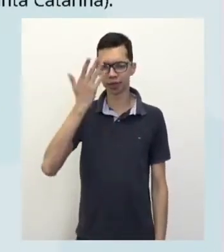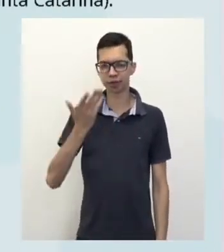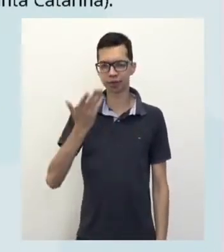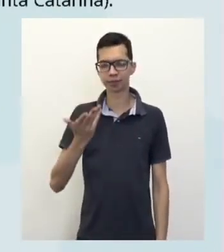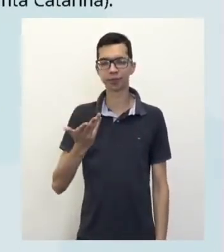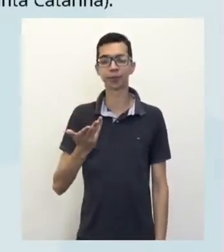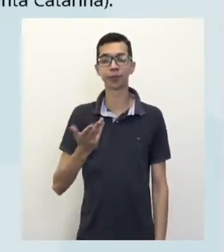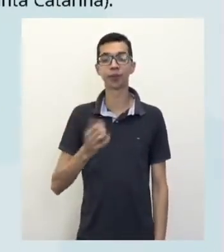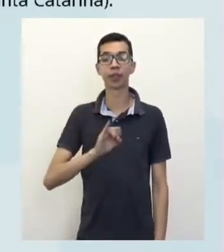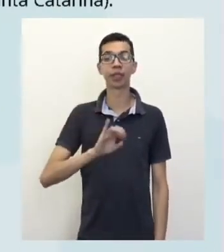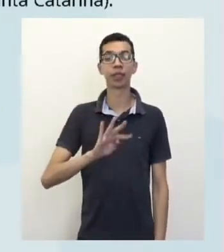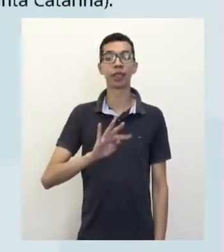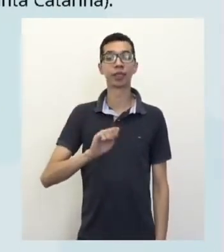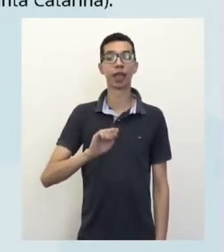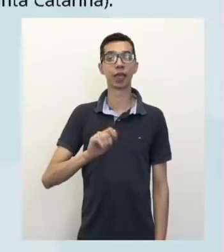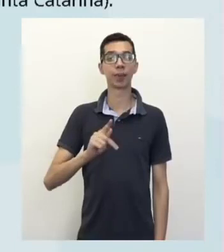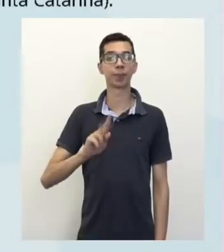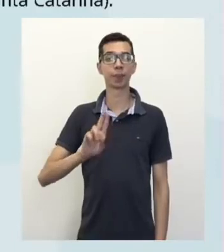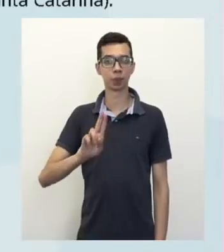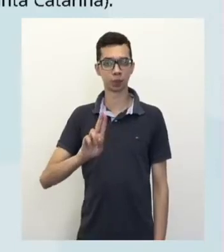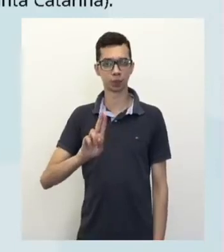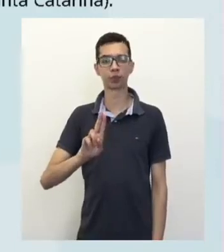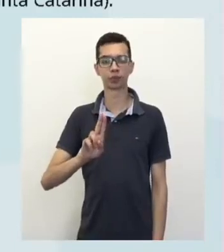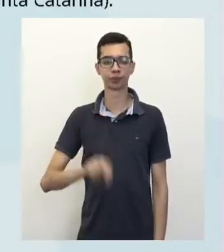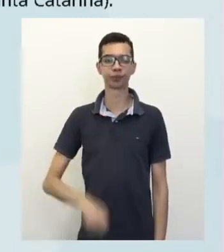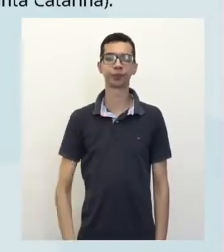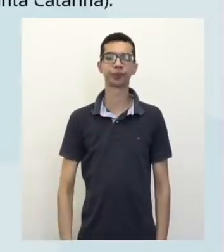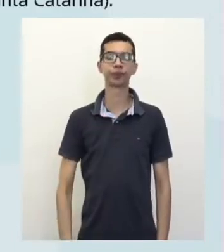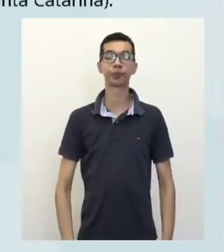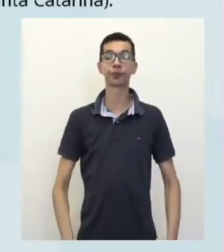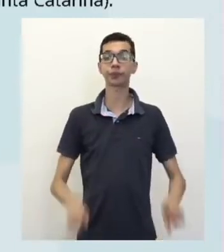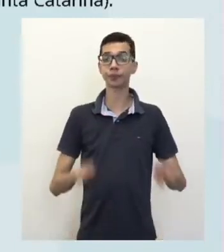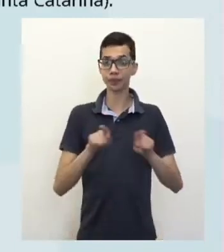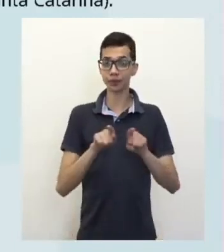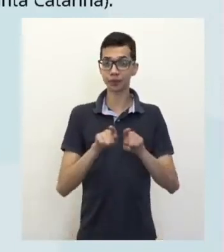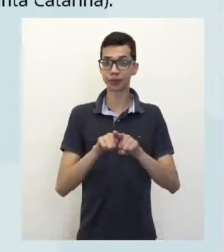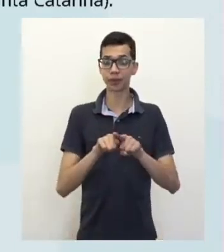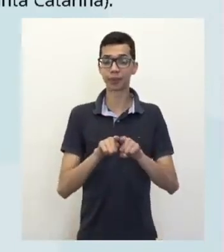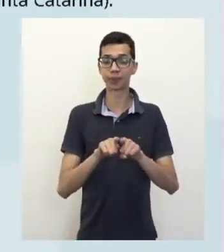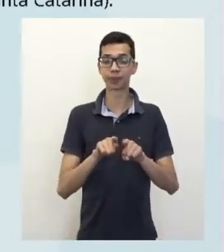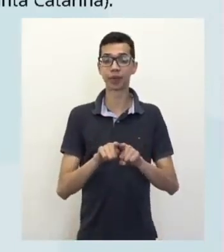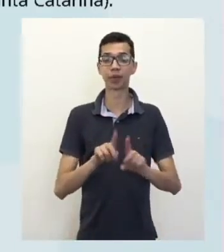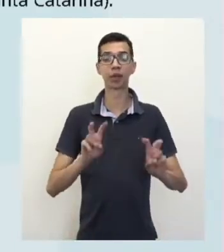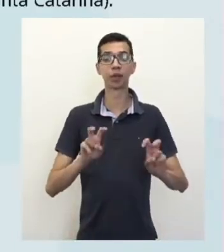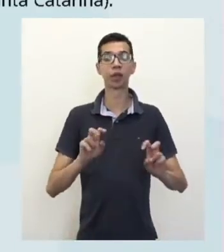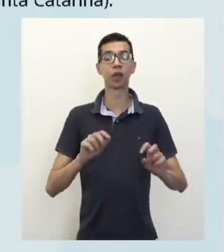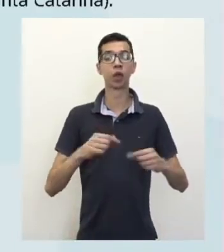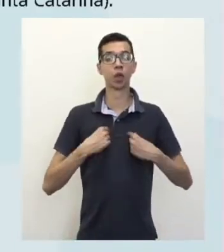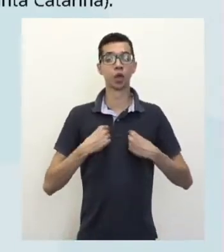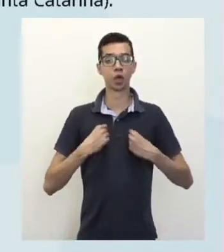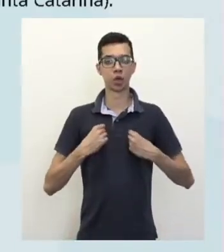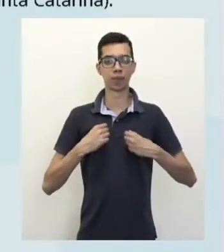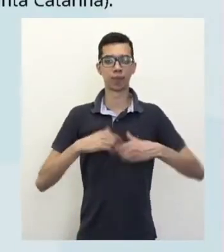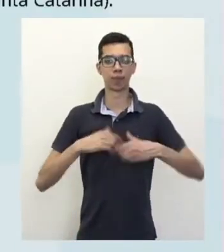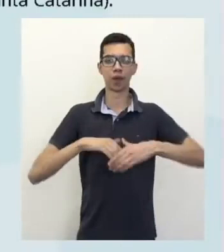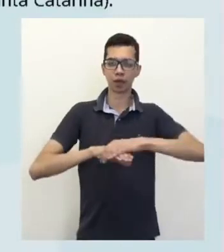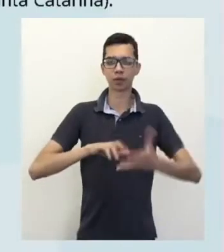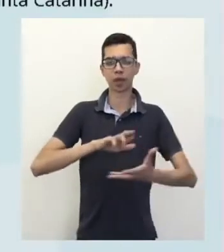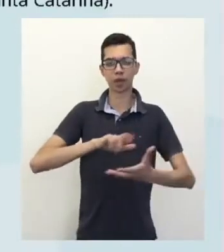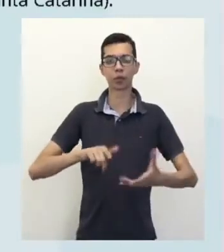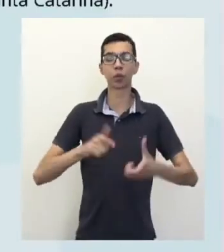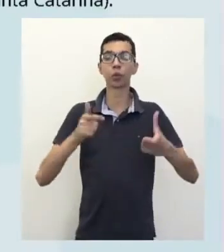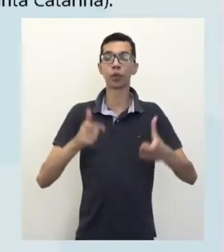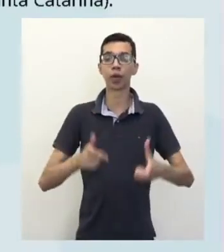de Itaipu, a binacional, e também a questão da indústria têxtil de roupas e calçados em Santa Catarina.